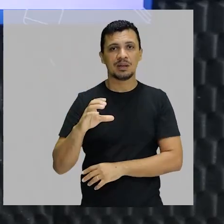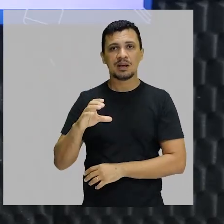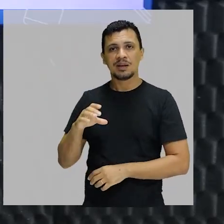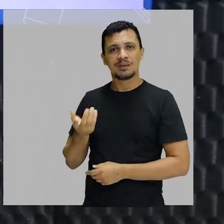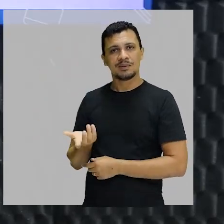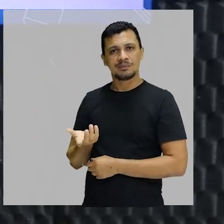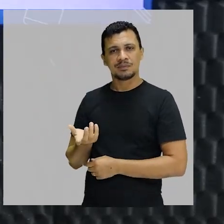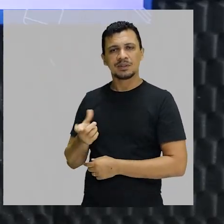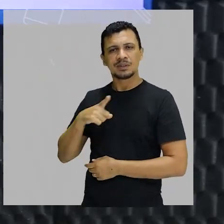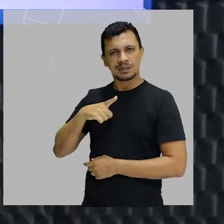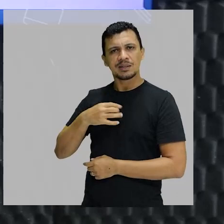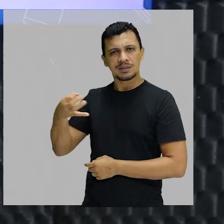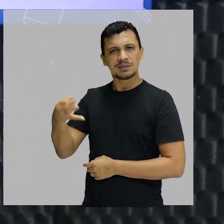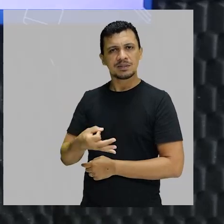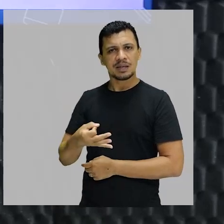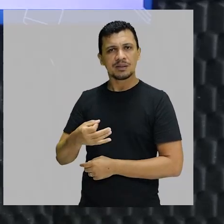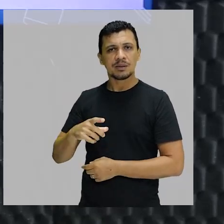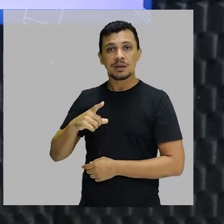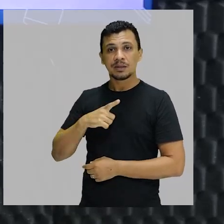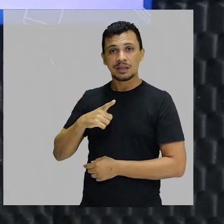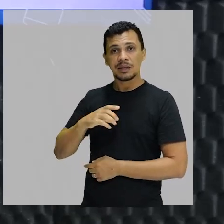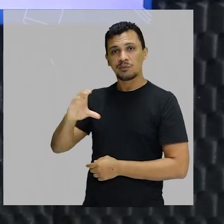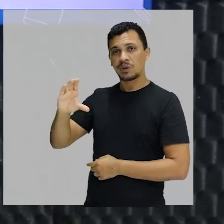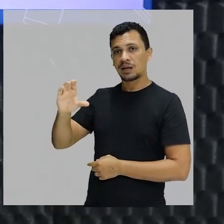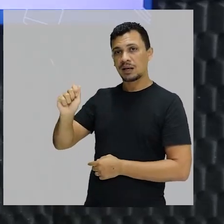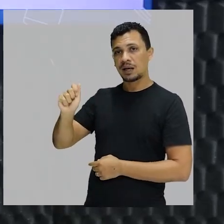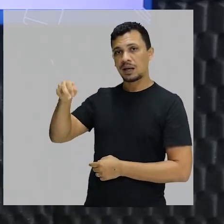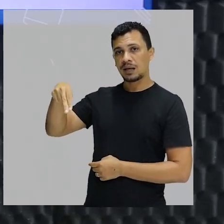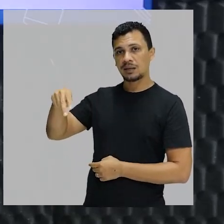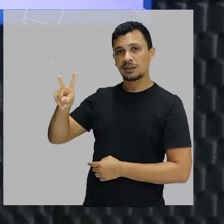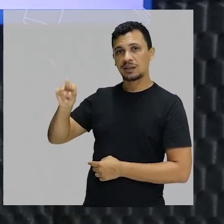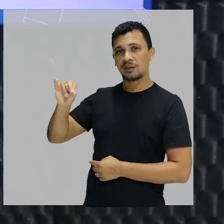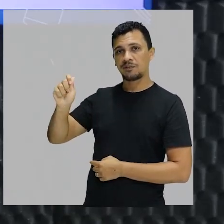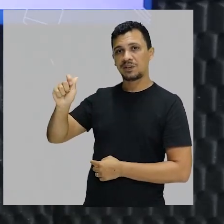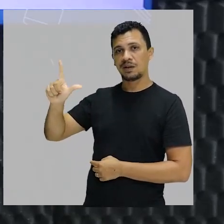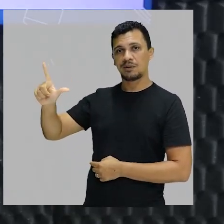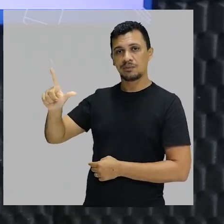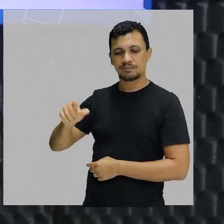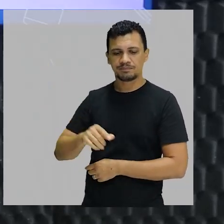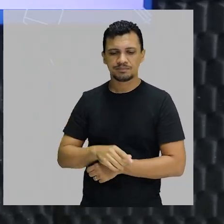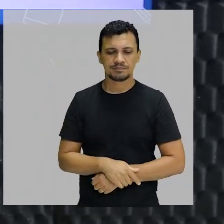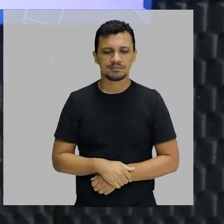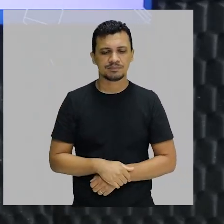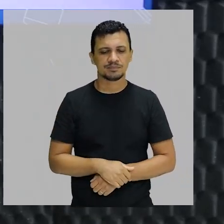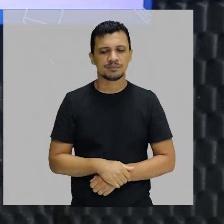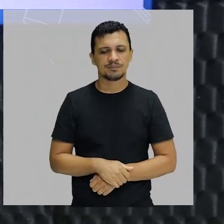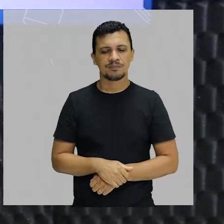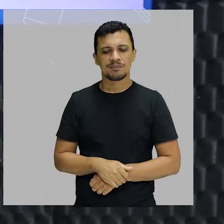Está correto, mas eu posso dizer, há um canavial, certo? Arquipélago,